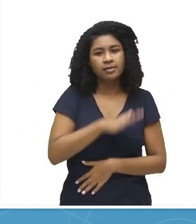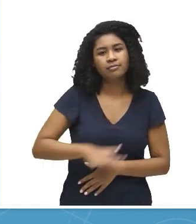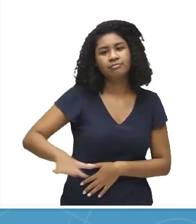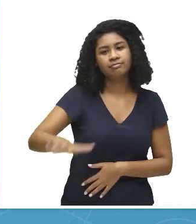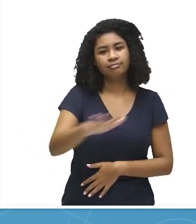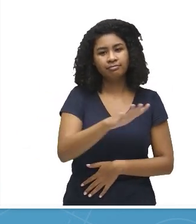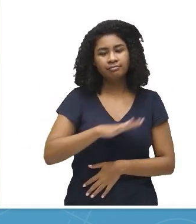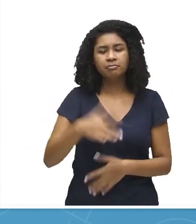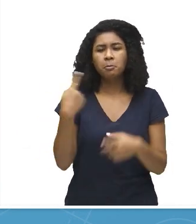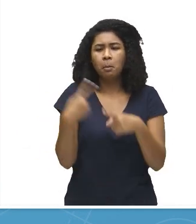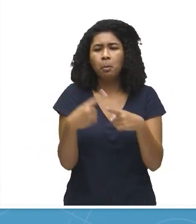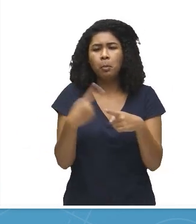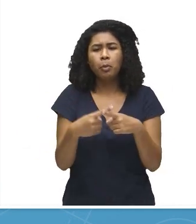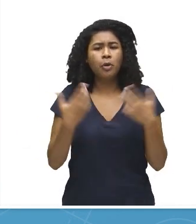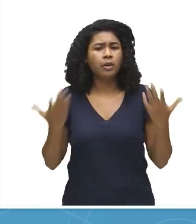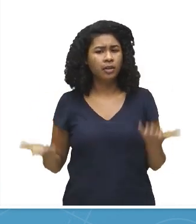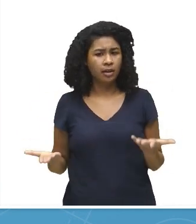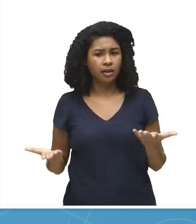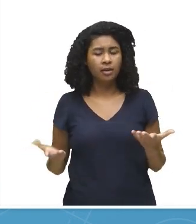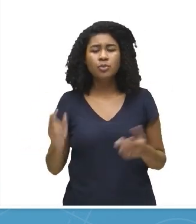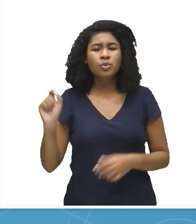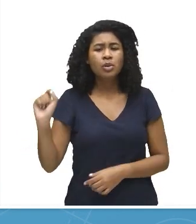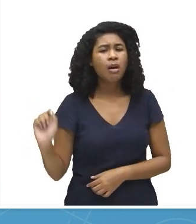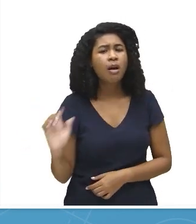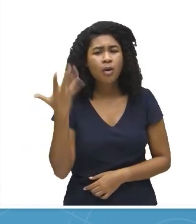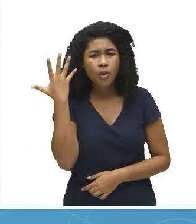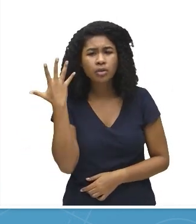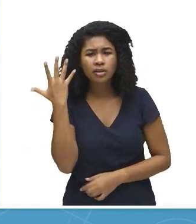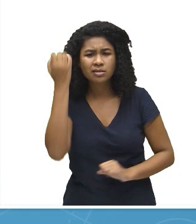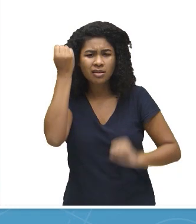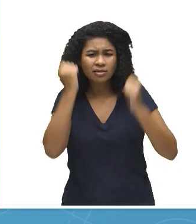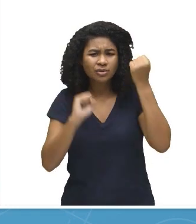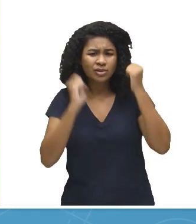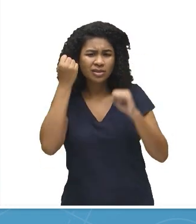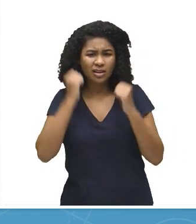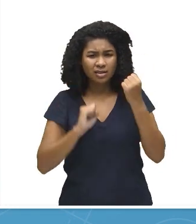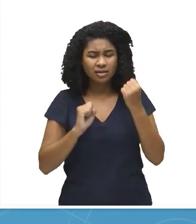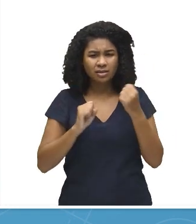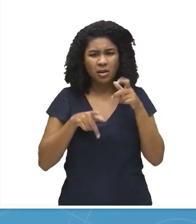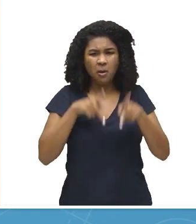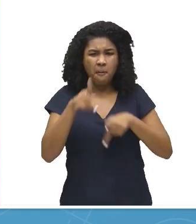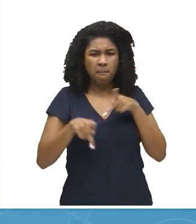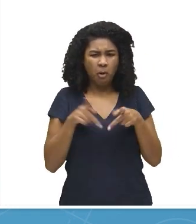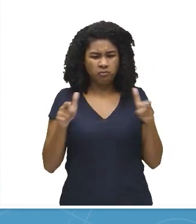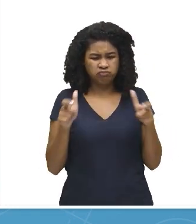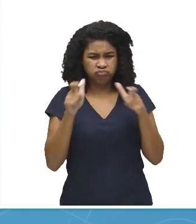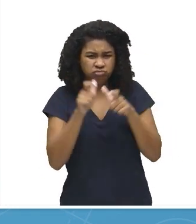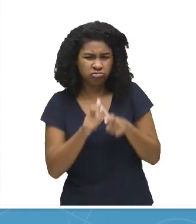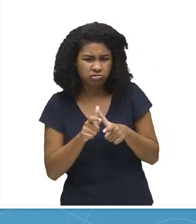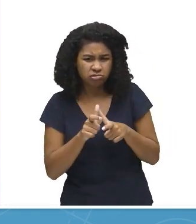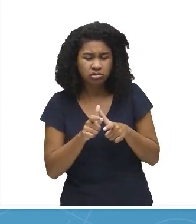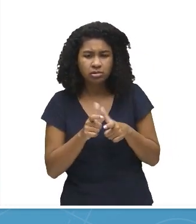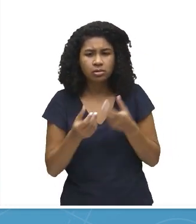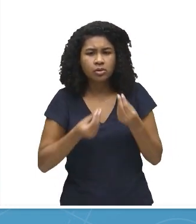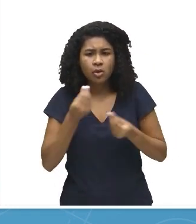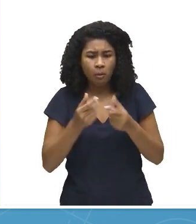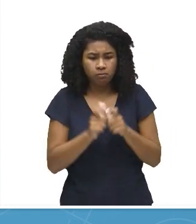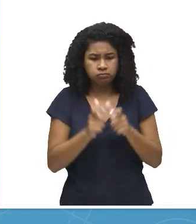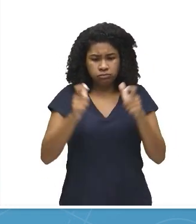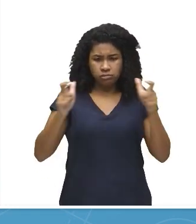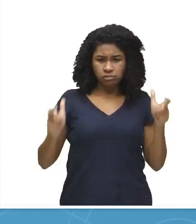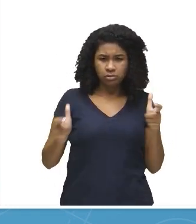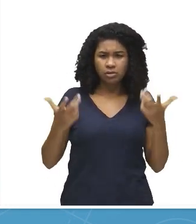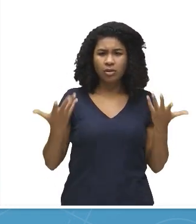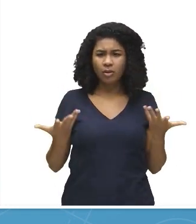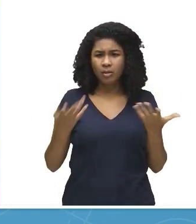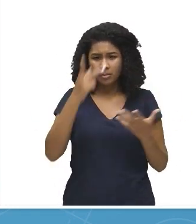espaço geográfico brasileiro. O que aconteceu aí com a industrialização? A população diminuiu, a população aumentou, a